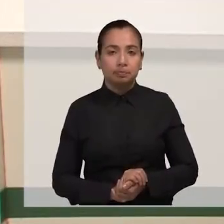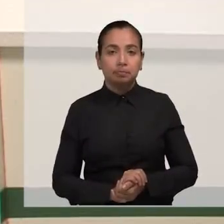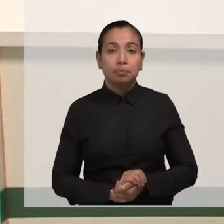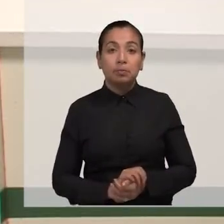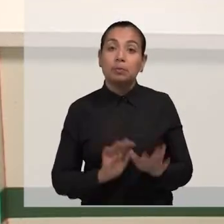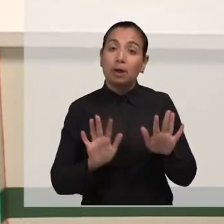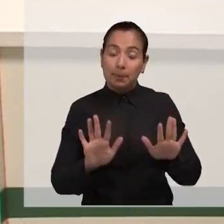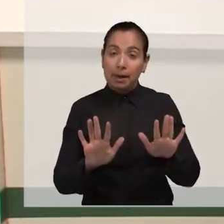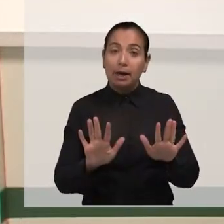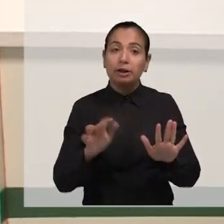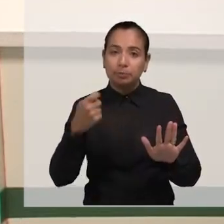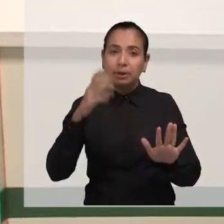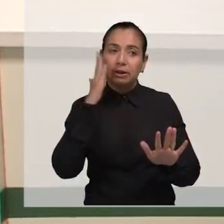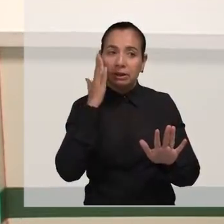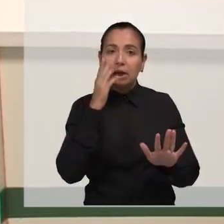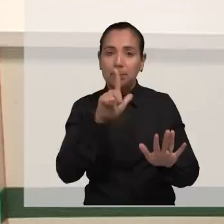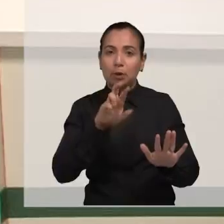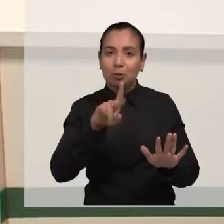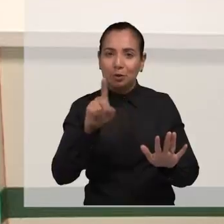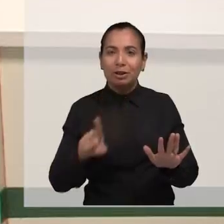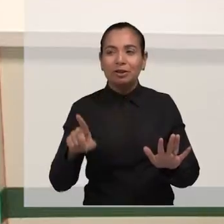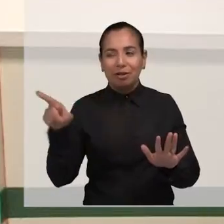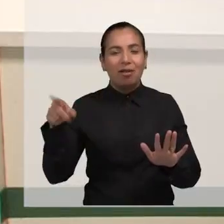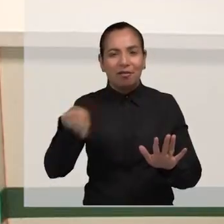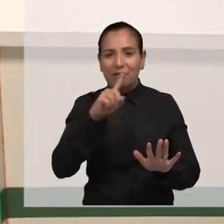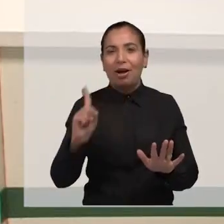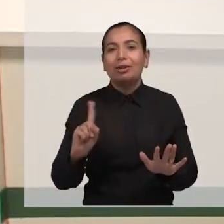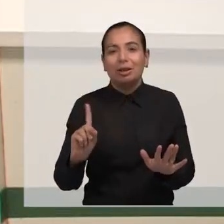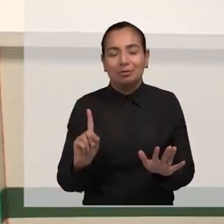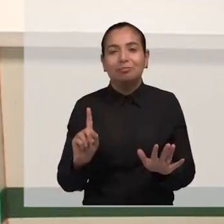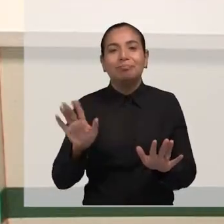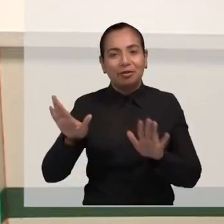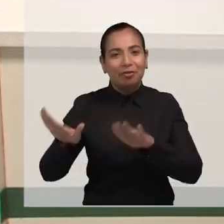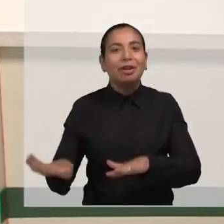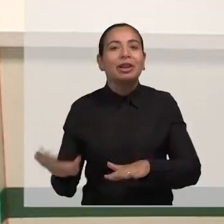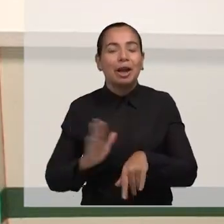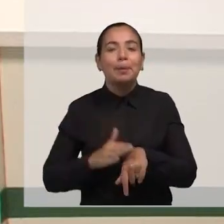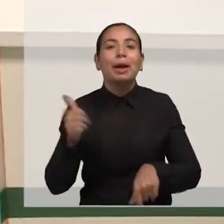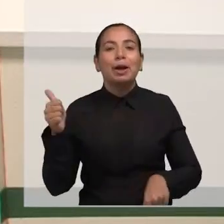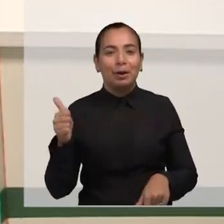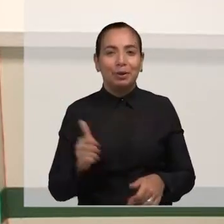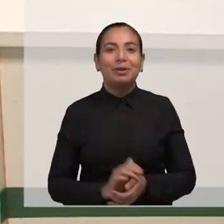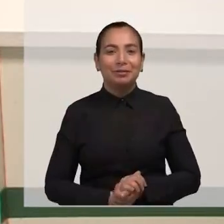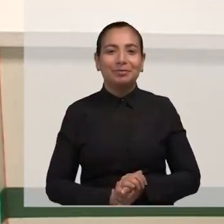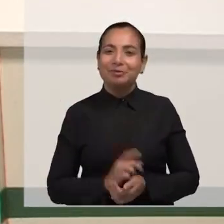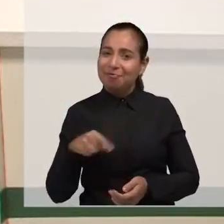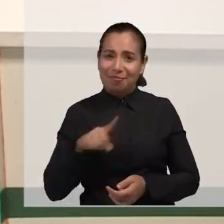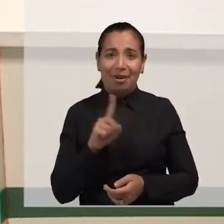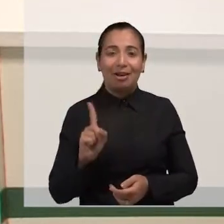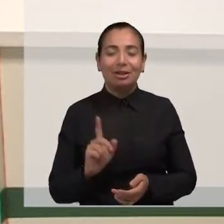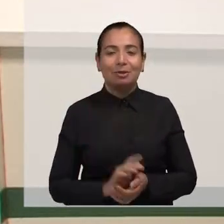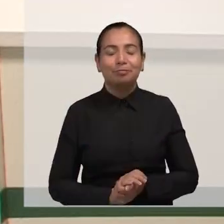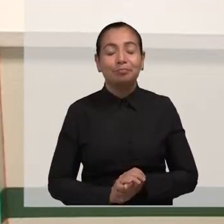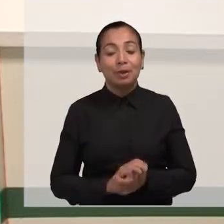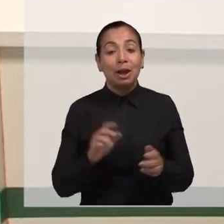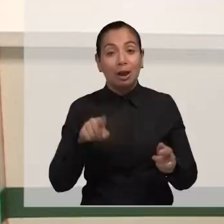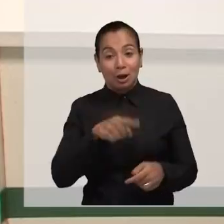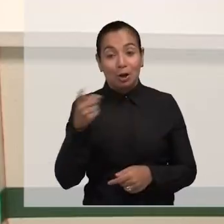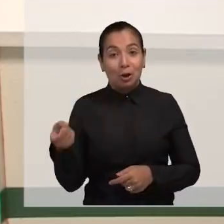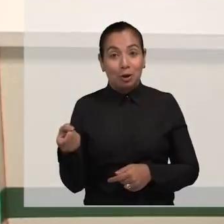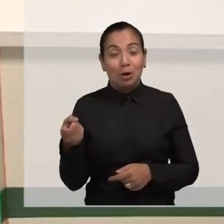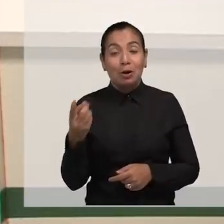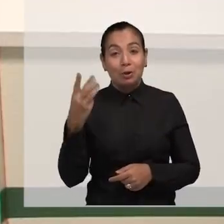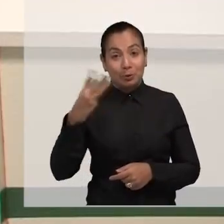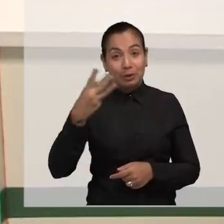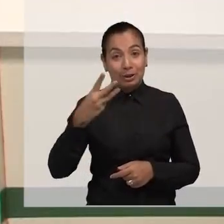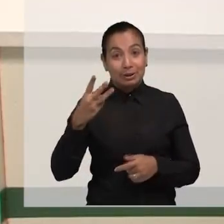fica um pouco de silêncio. ouço o Luiz, não vá não. Não vá não, né, Luiz? Não vá não, porque né? Porque no próximo bloco a gente